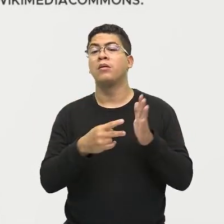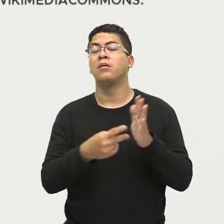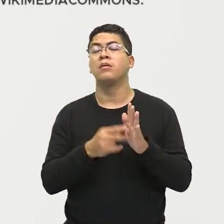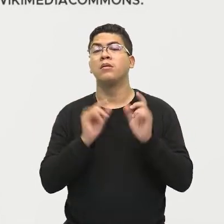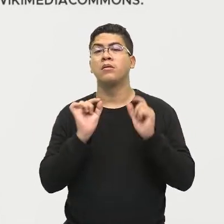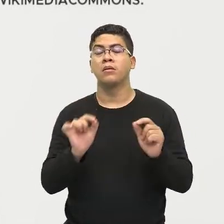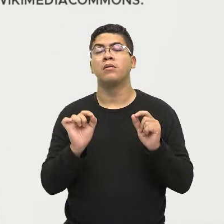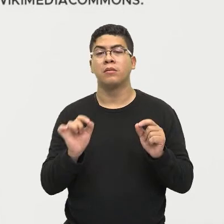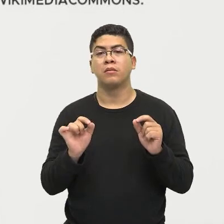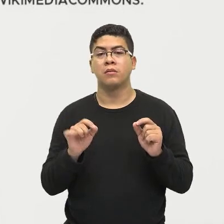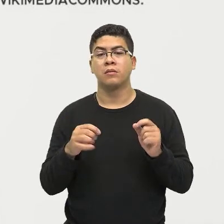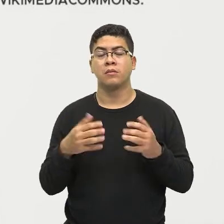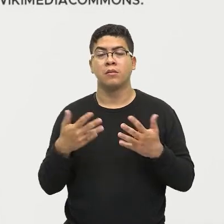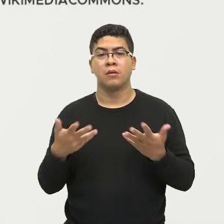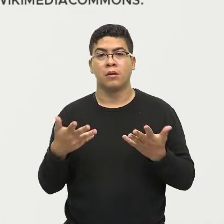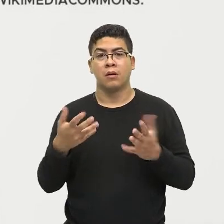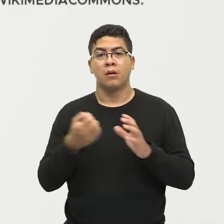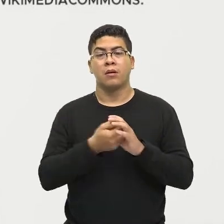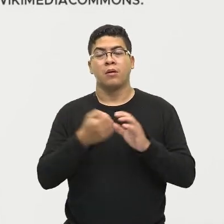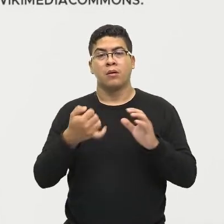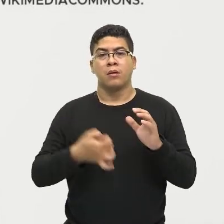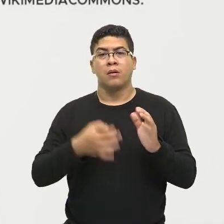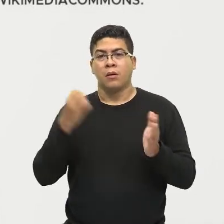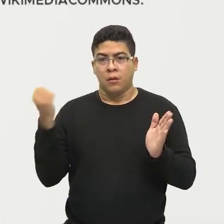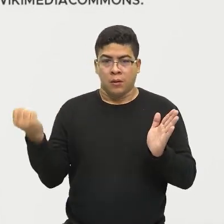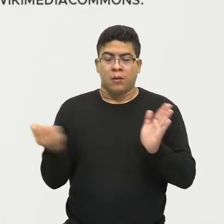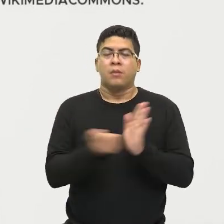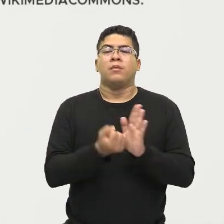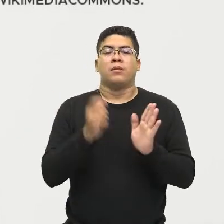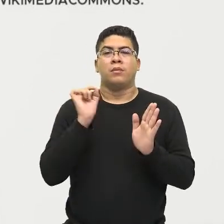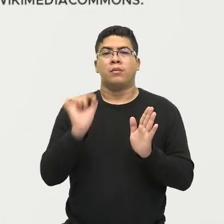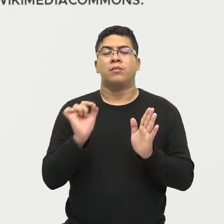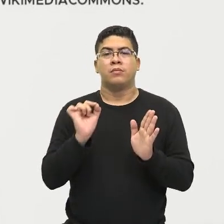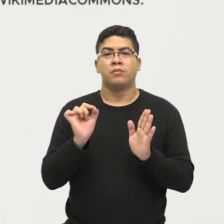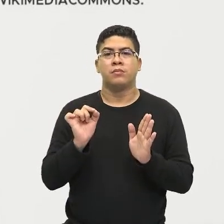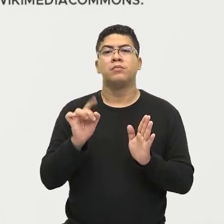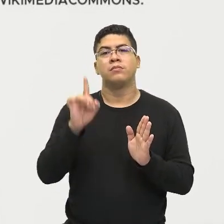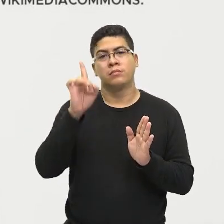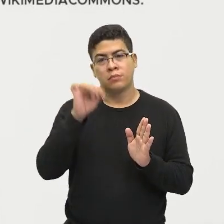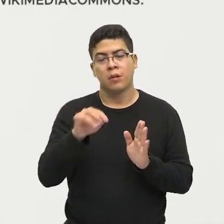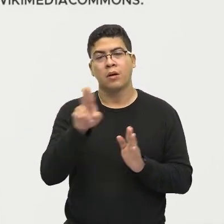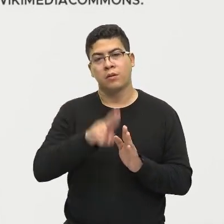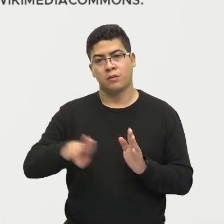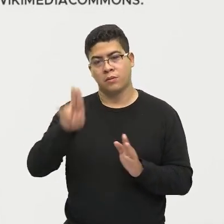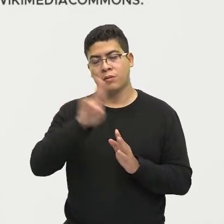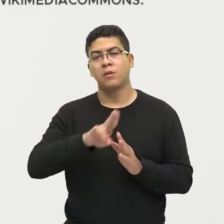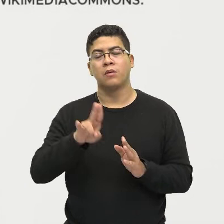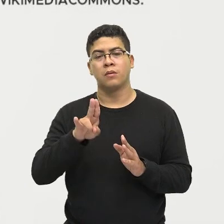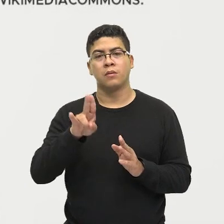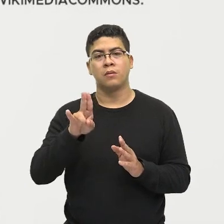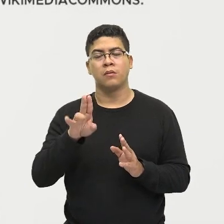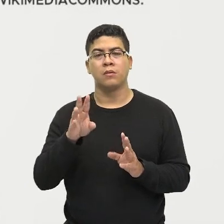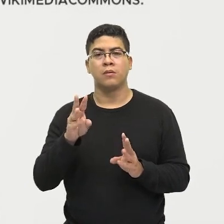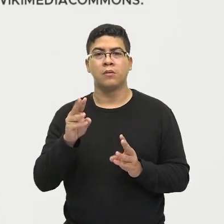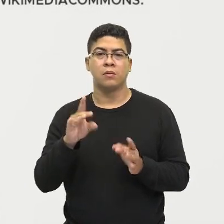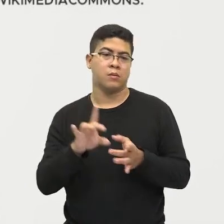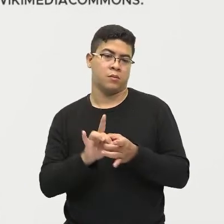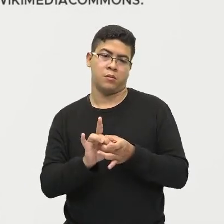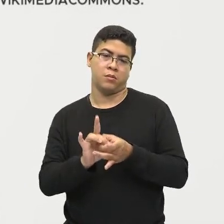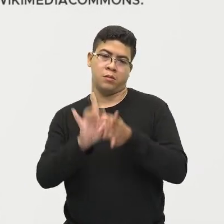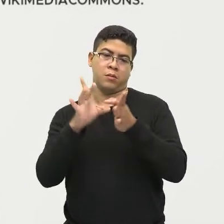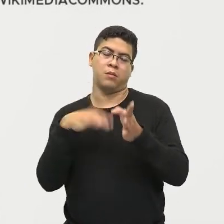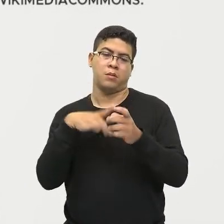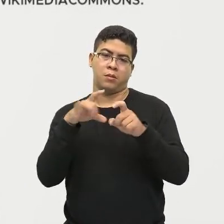né, uma daquelas características marcantes, que são a utilização de versos soltos,